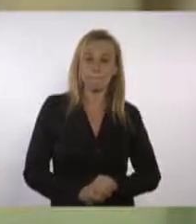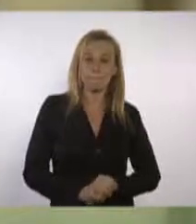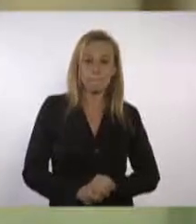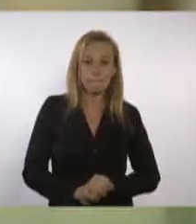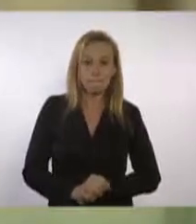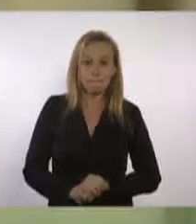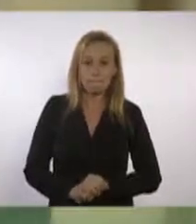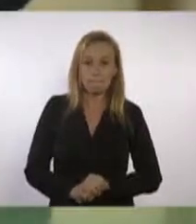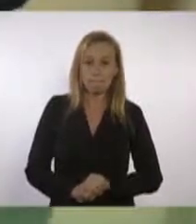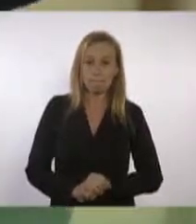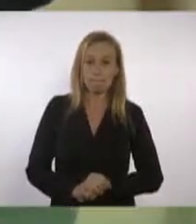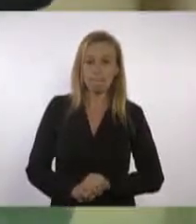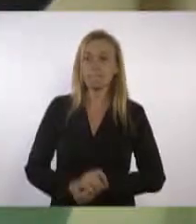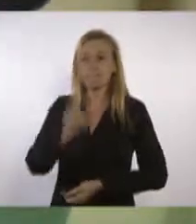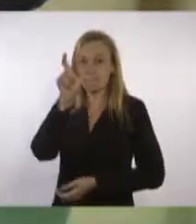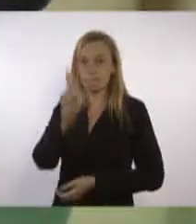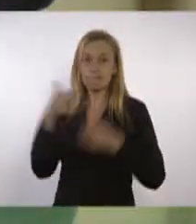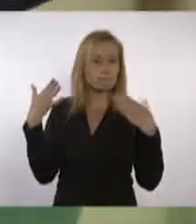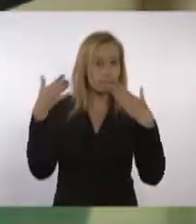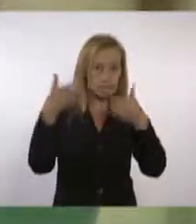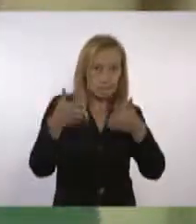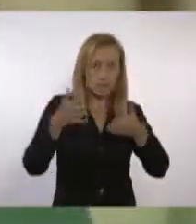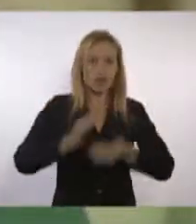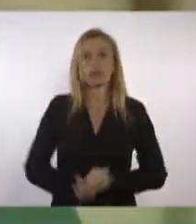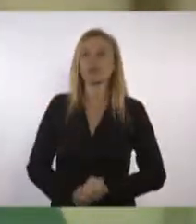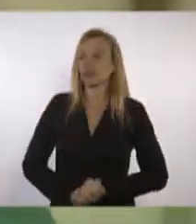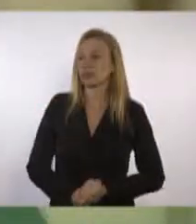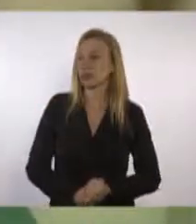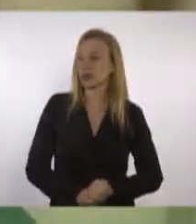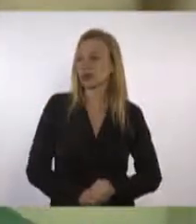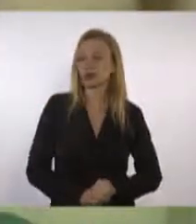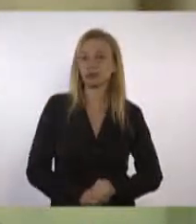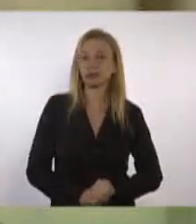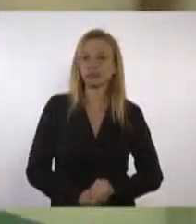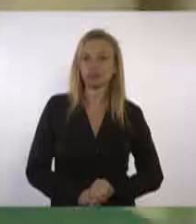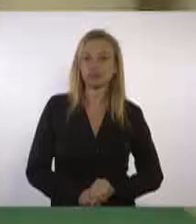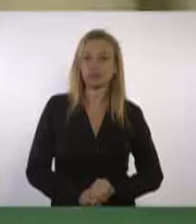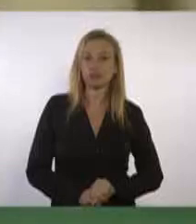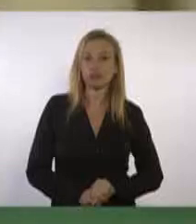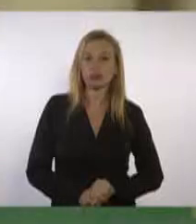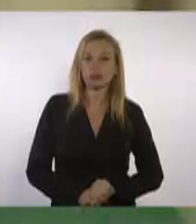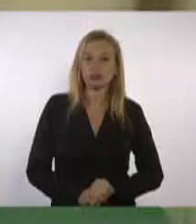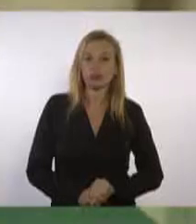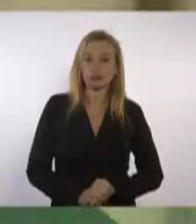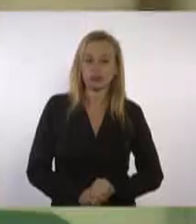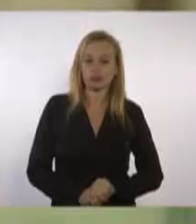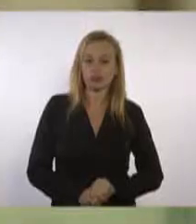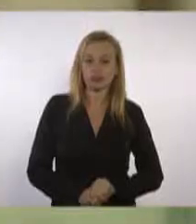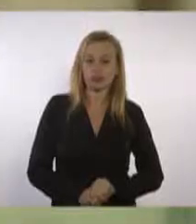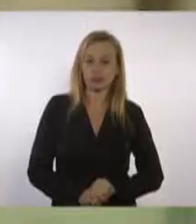Pela figura central que está. Nos membros